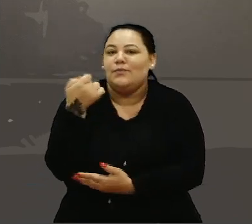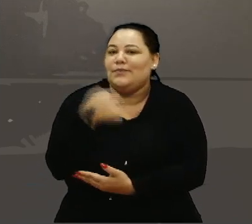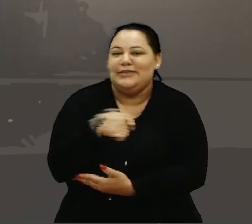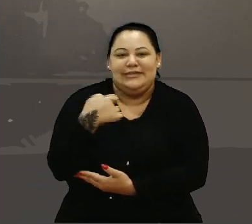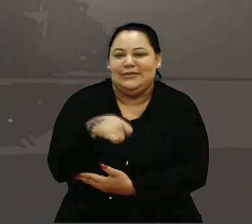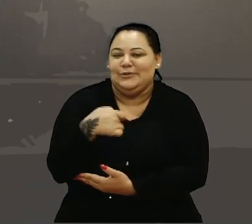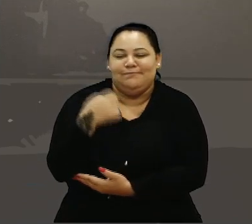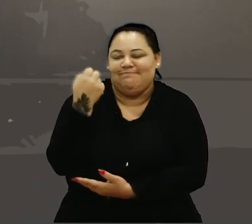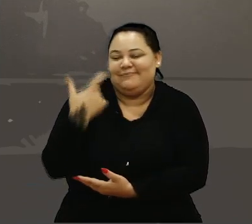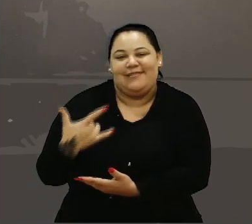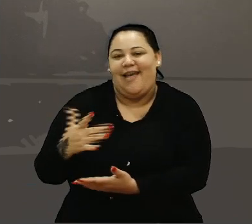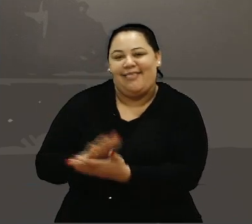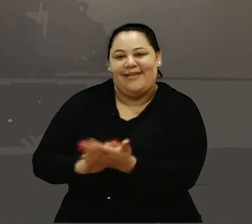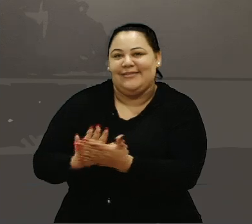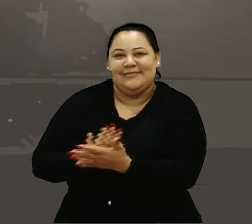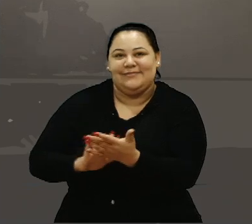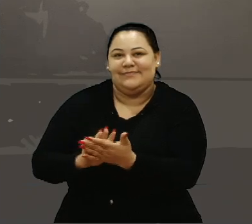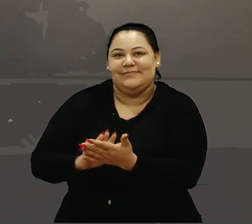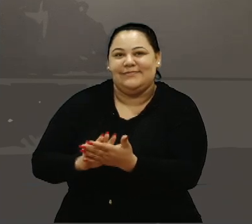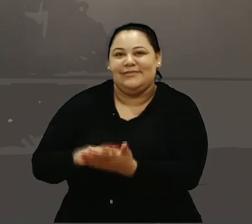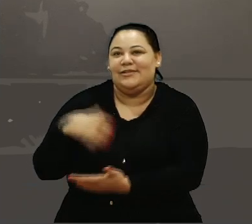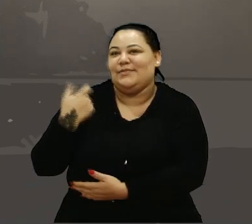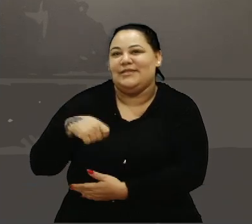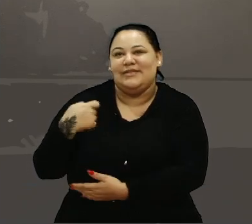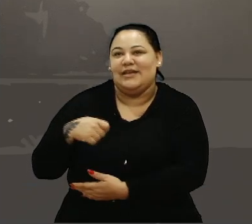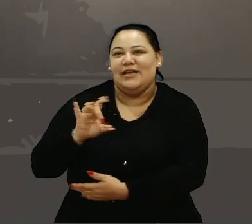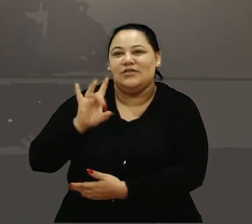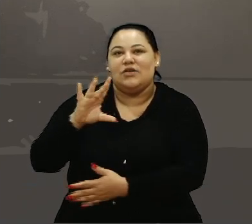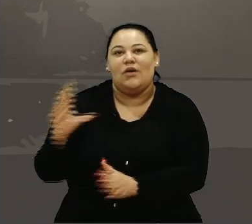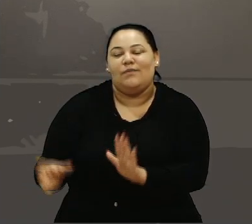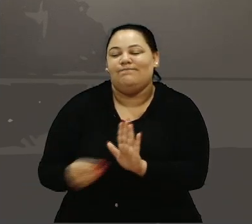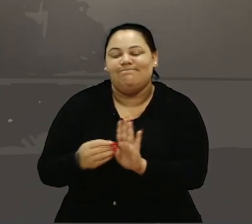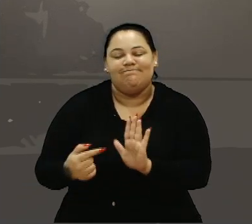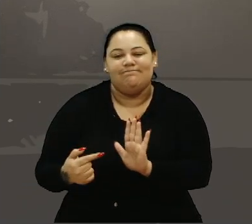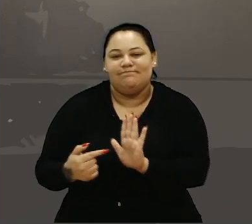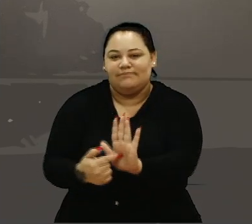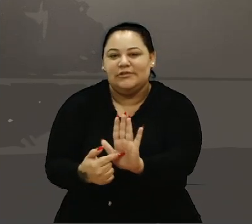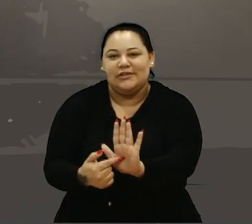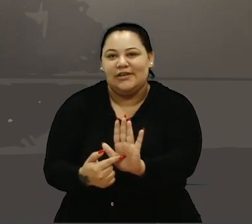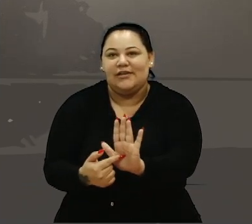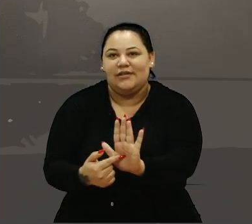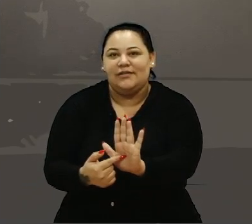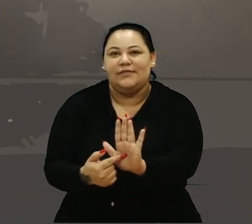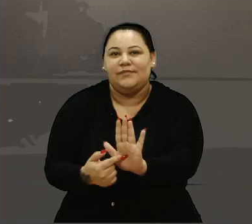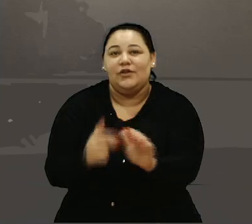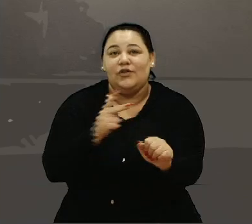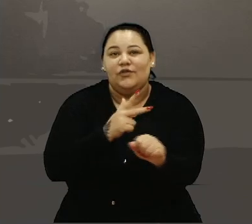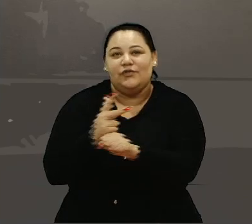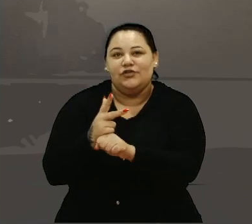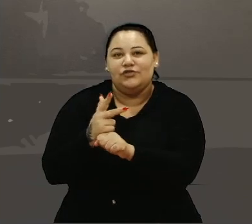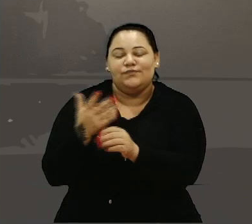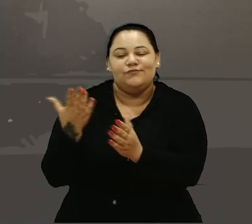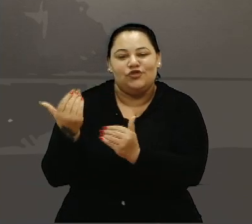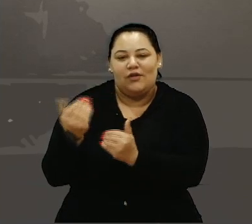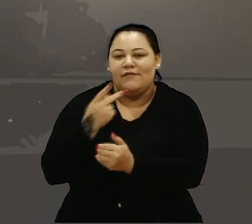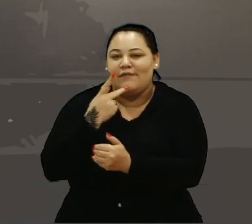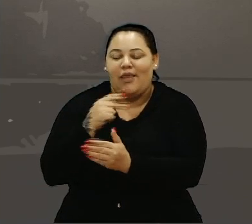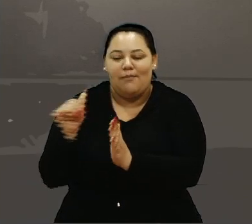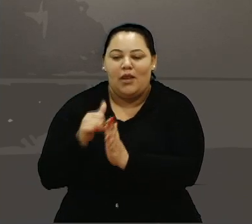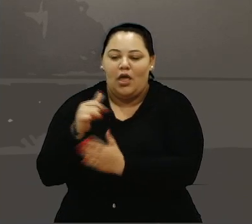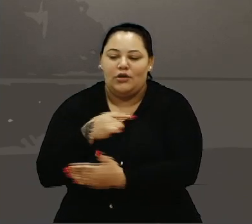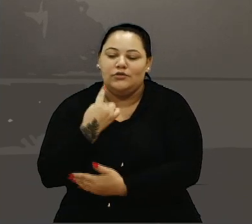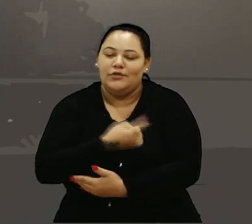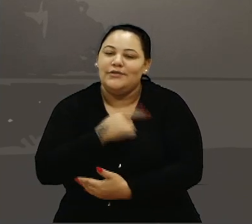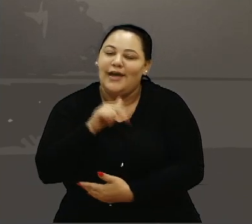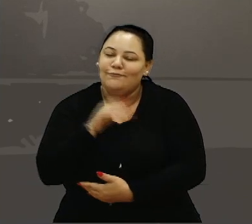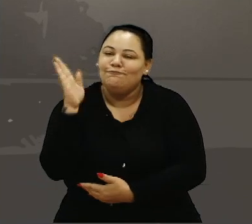precisaria nem ter falado, né? Era só ter colocado o vídeo, que eu acho que as crianças e os adolescentes eles podem falar melhor do que a gente, mas acho que é urgente a gente olhar